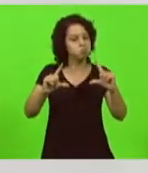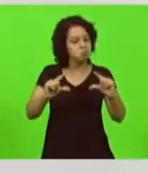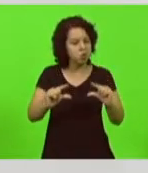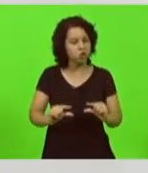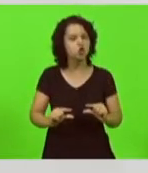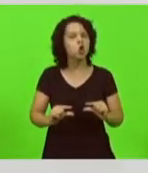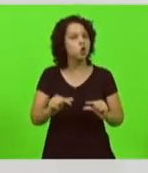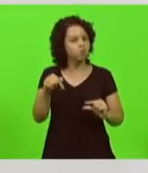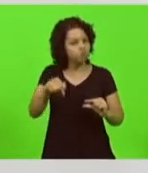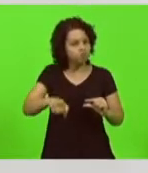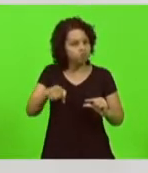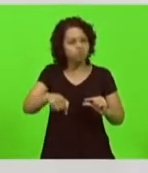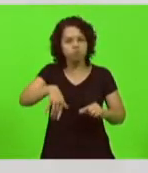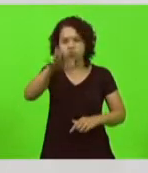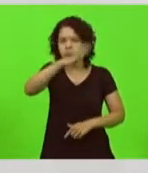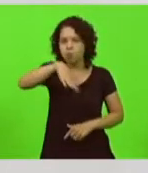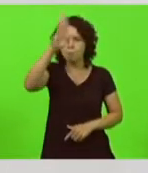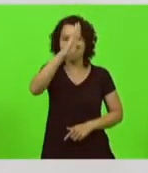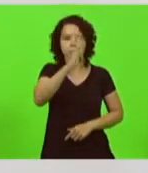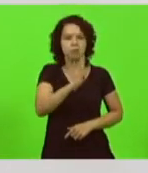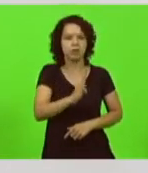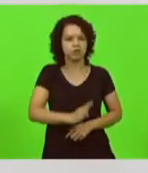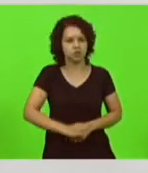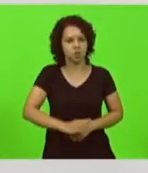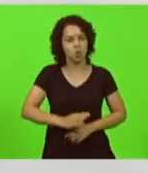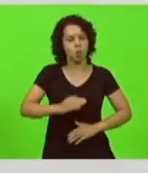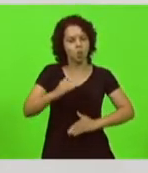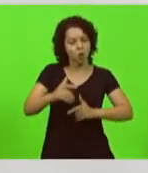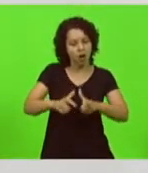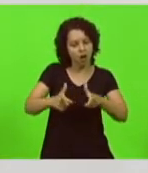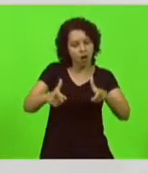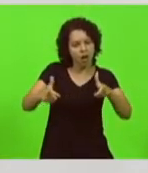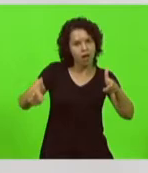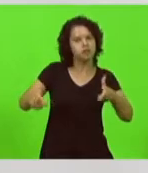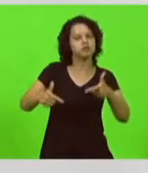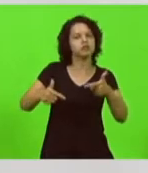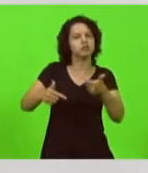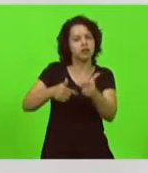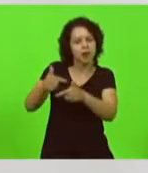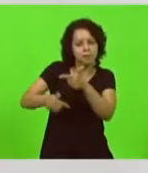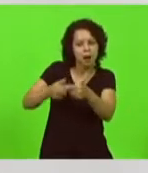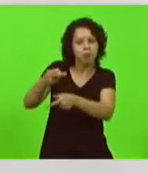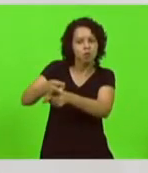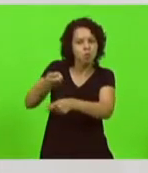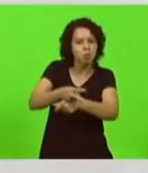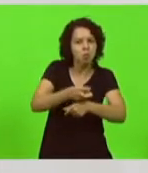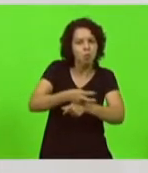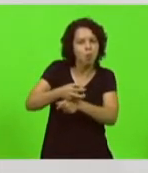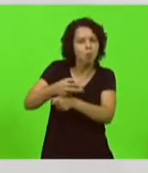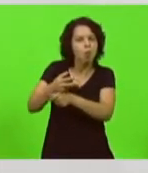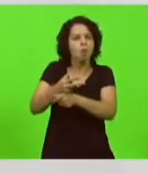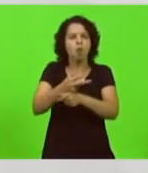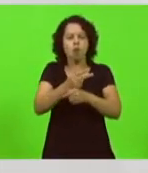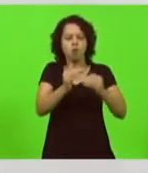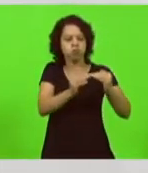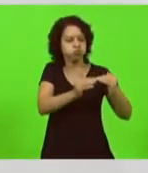mortalidade do Brasil, cresce a pleno emprego, muito acima da média